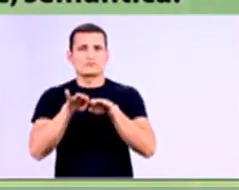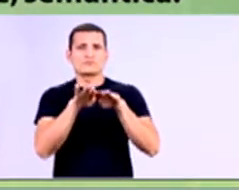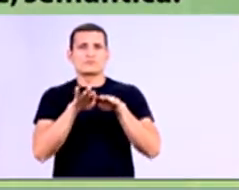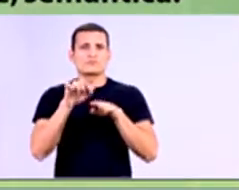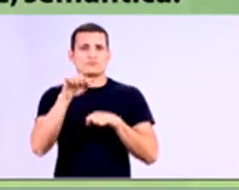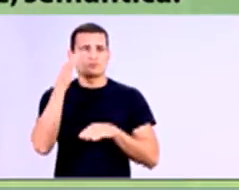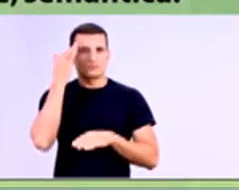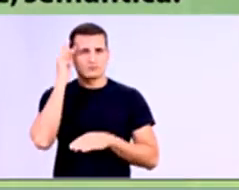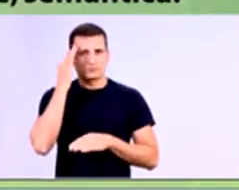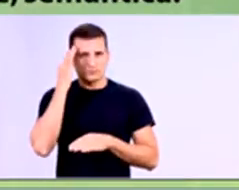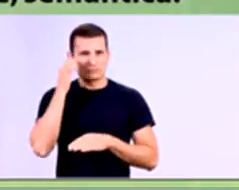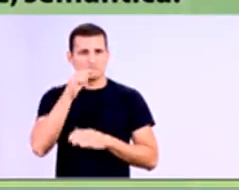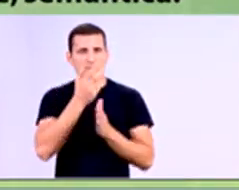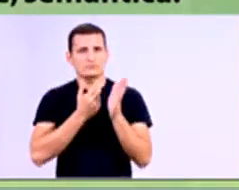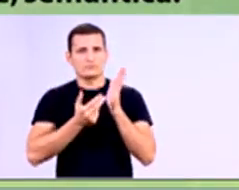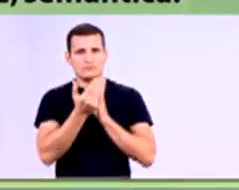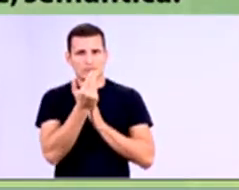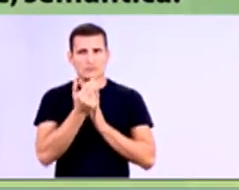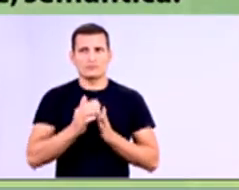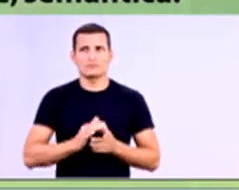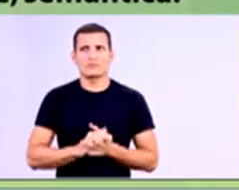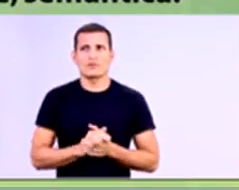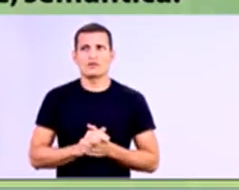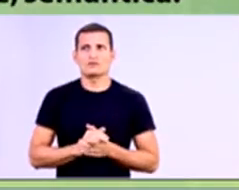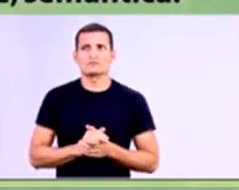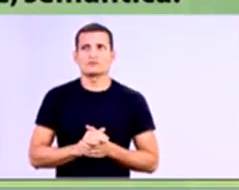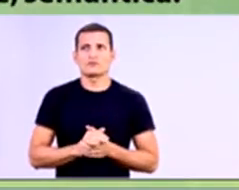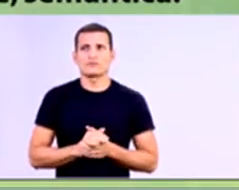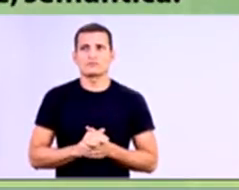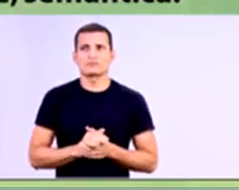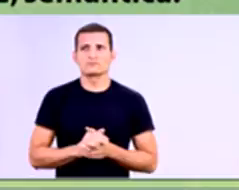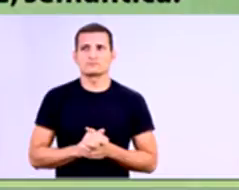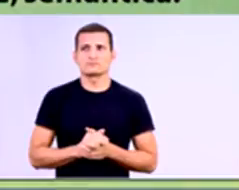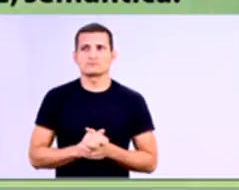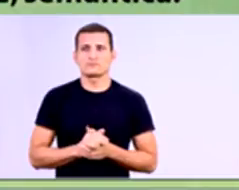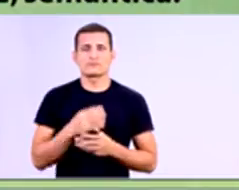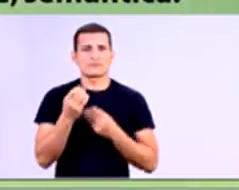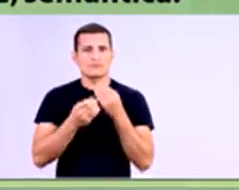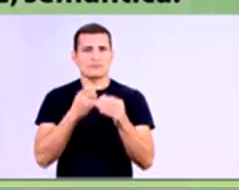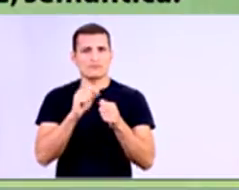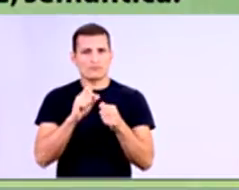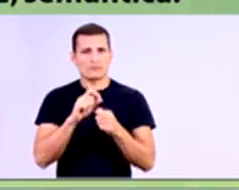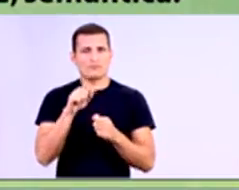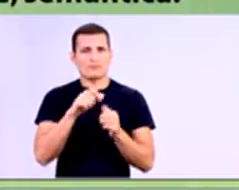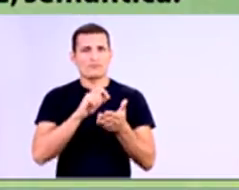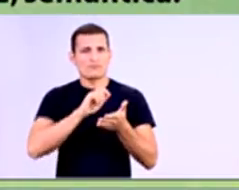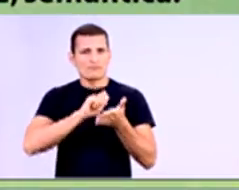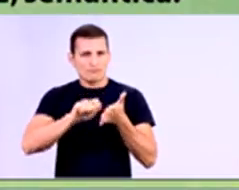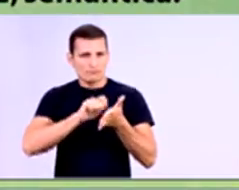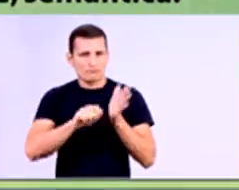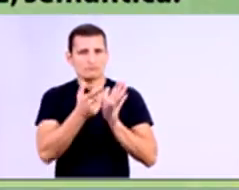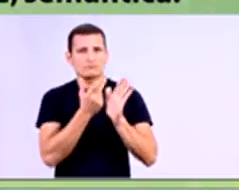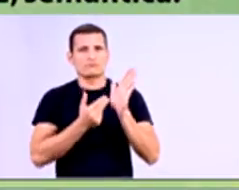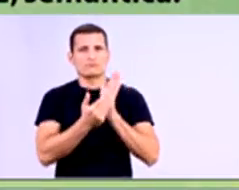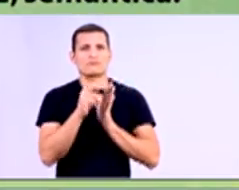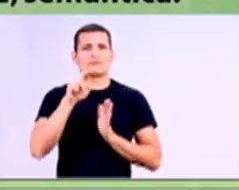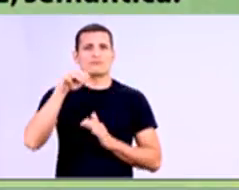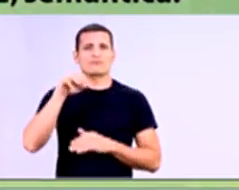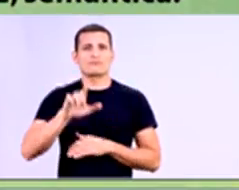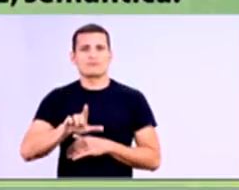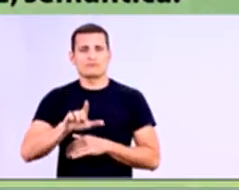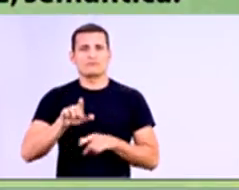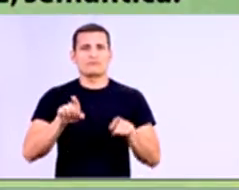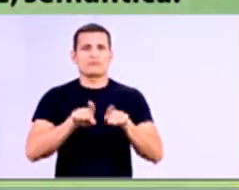esse entendimento e esse desenho. Vamos para a lousa. Então, como é que a gente faz isso? Através de uma notação gráfica, que é o ML,